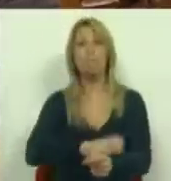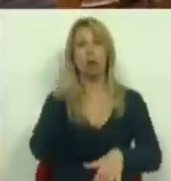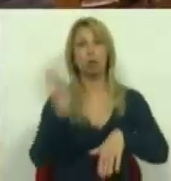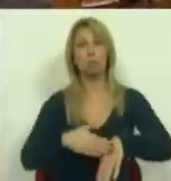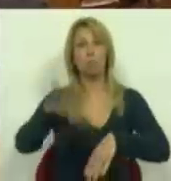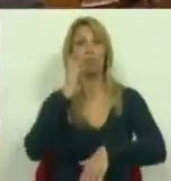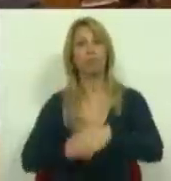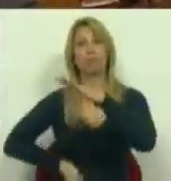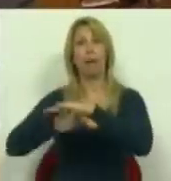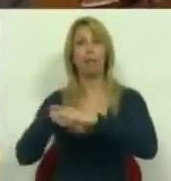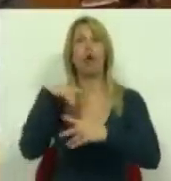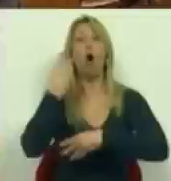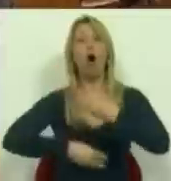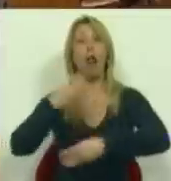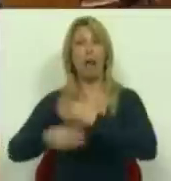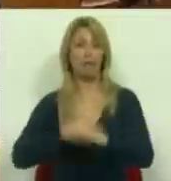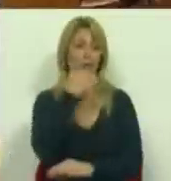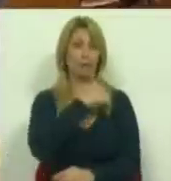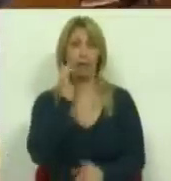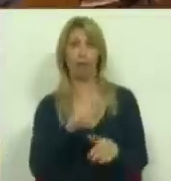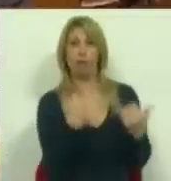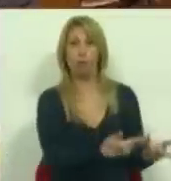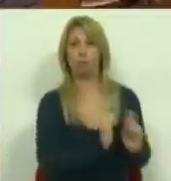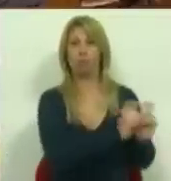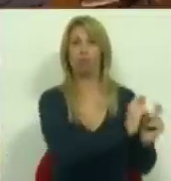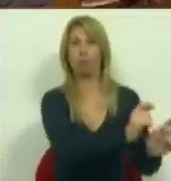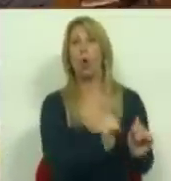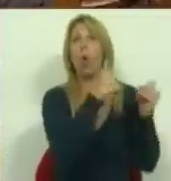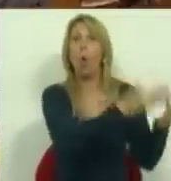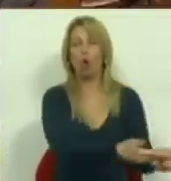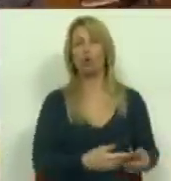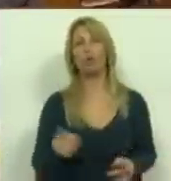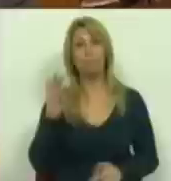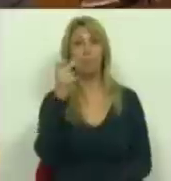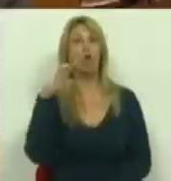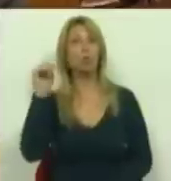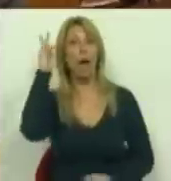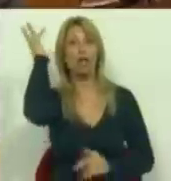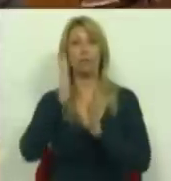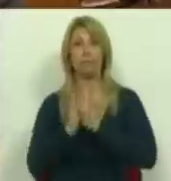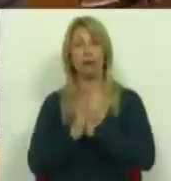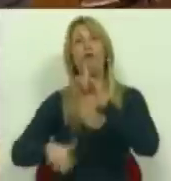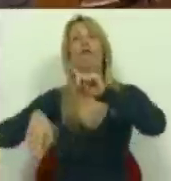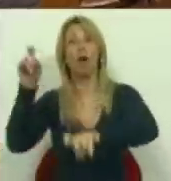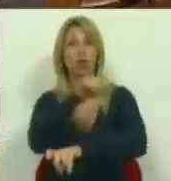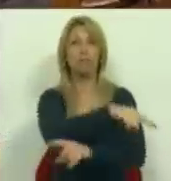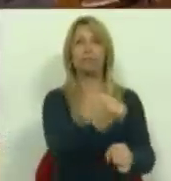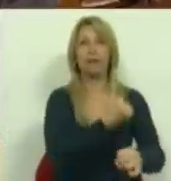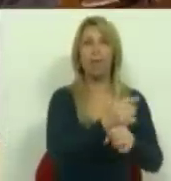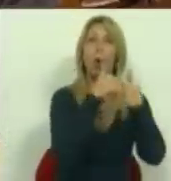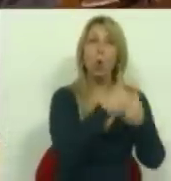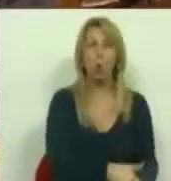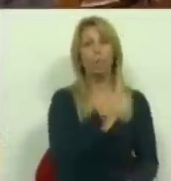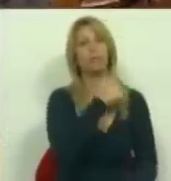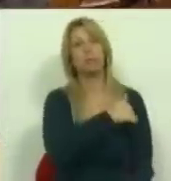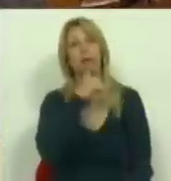deixando os sacrifícios para os outros. Enquanto Soares dos Santos foge, cumprem os seus trabalhadores os sacrifícios e o país mergulha